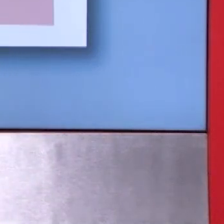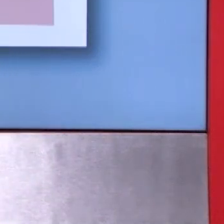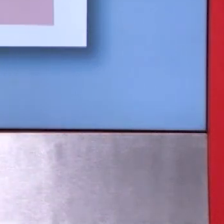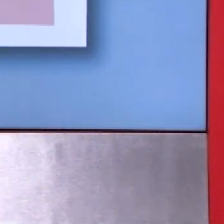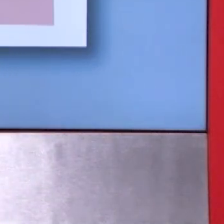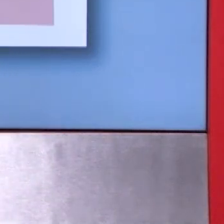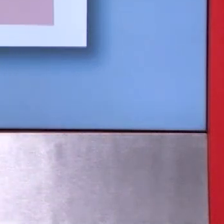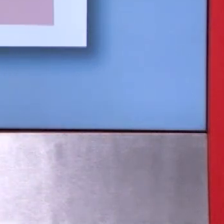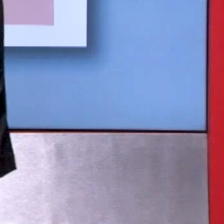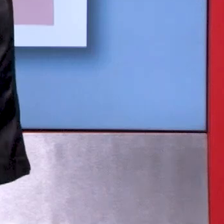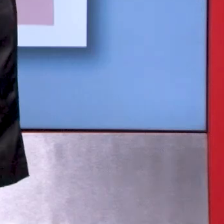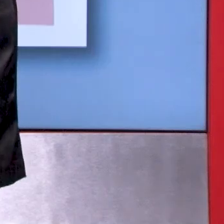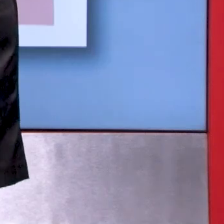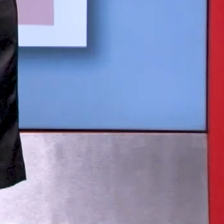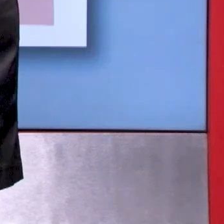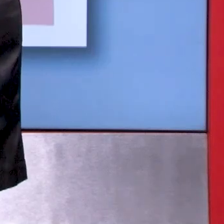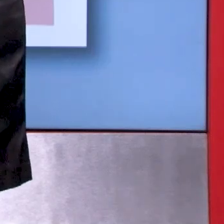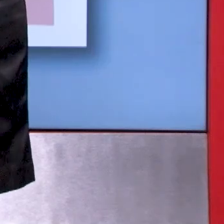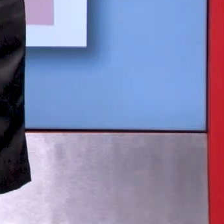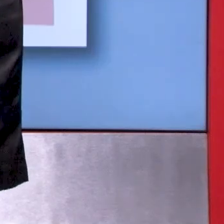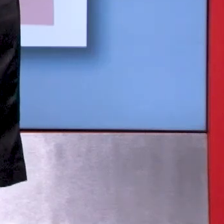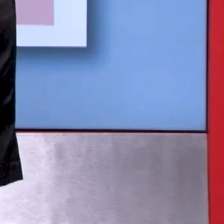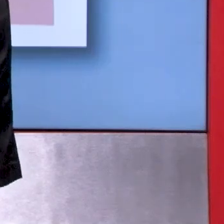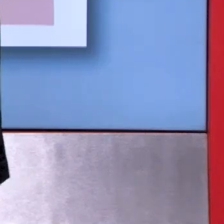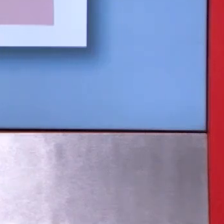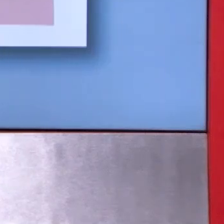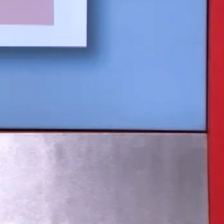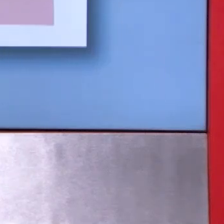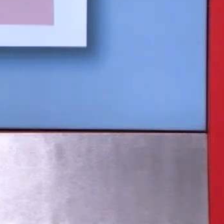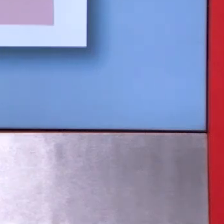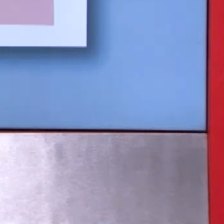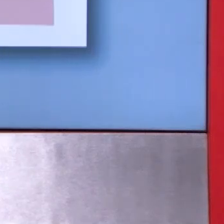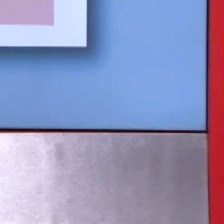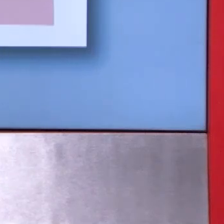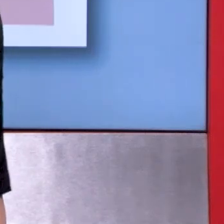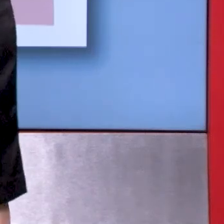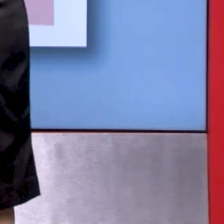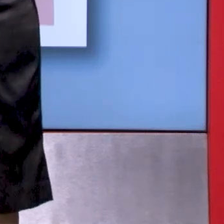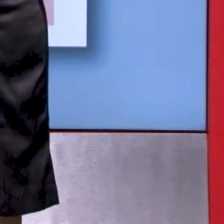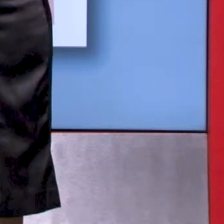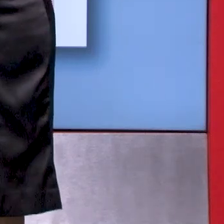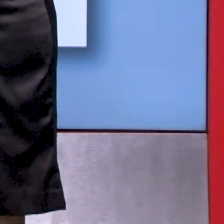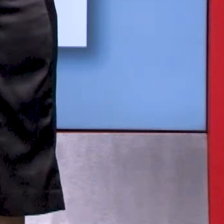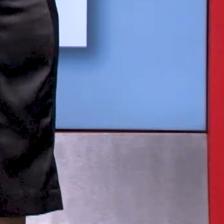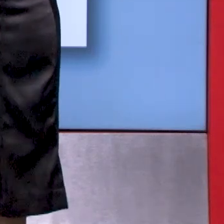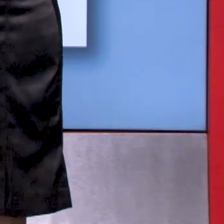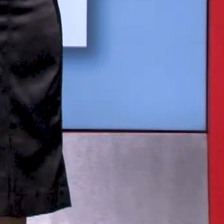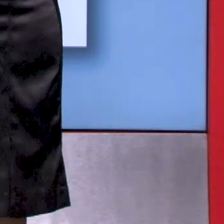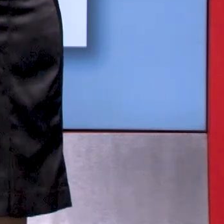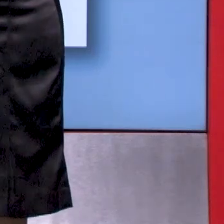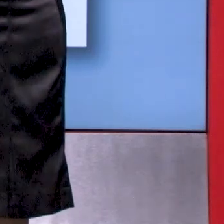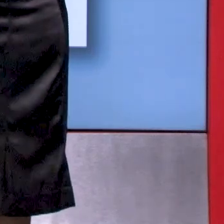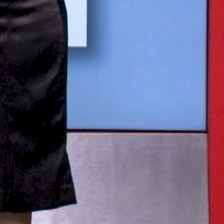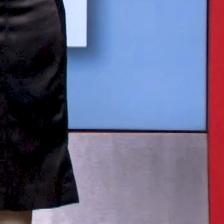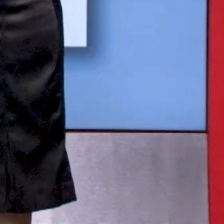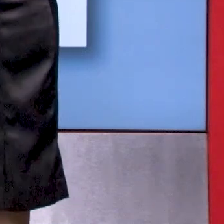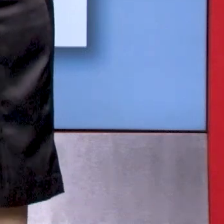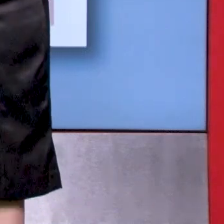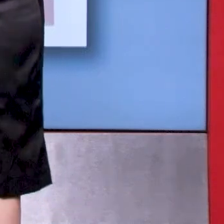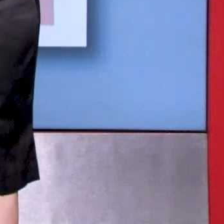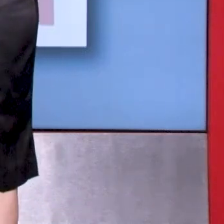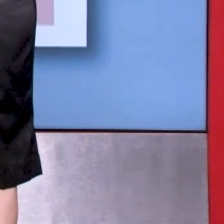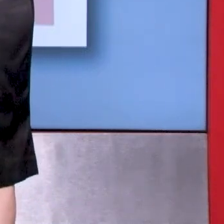né? Enviar e o seu vídeo chega até as mãos dos nossos pastores ali, que fará